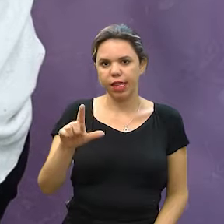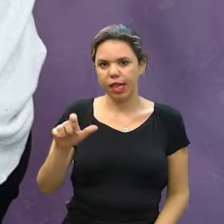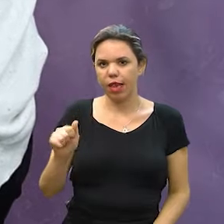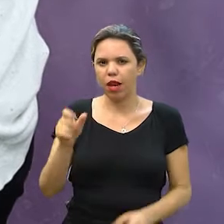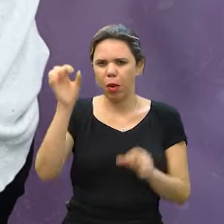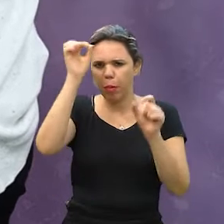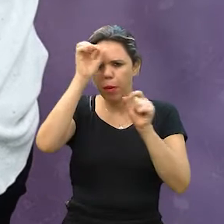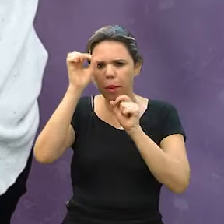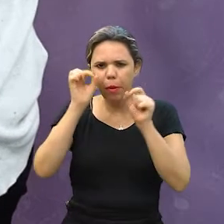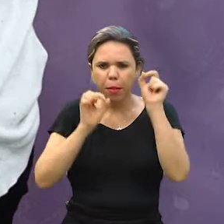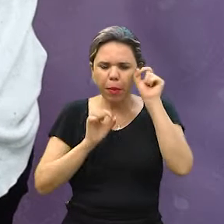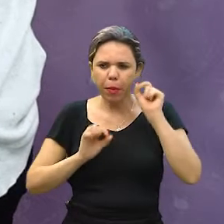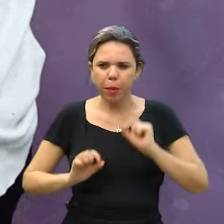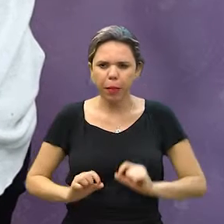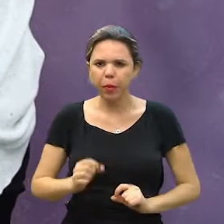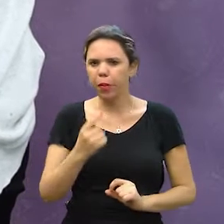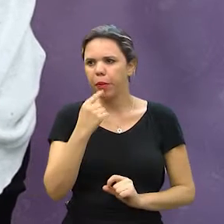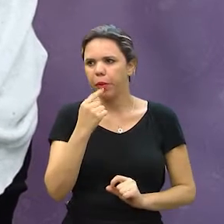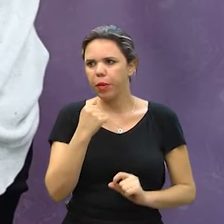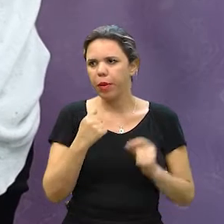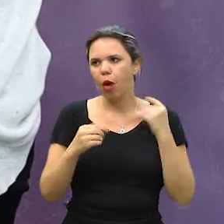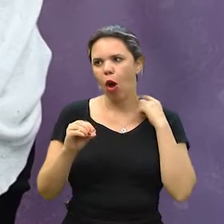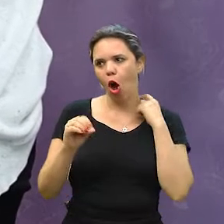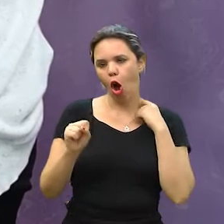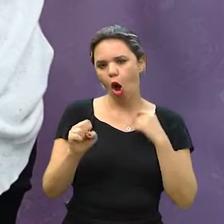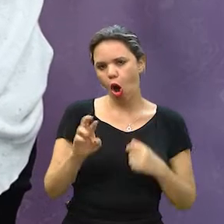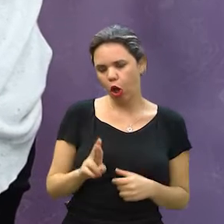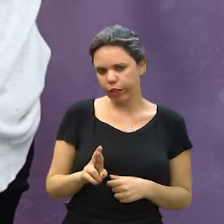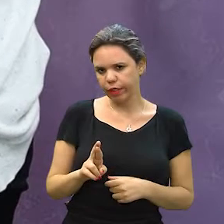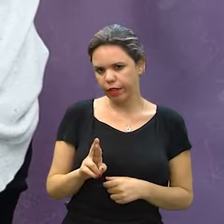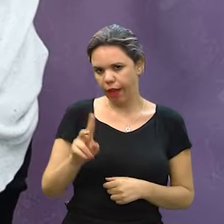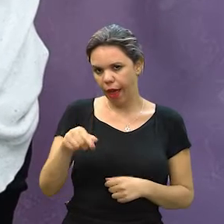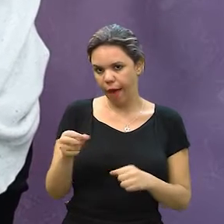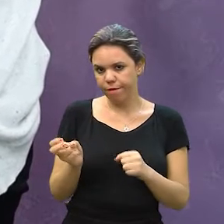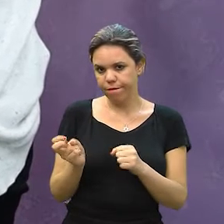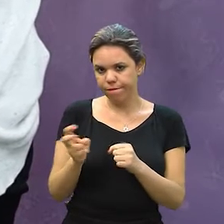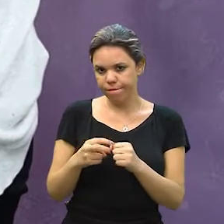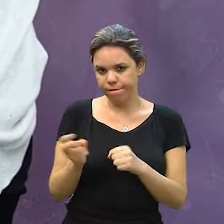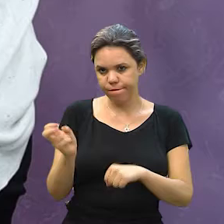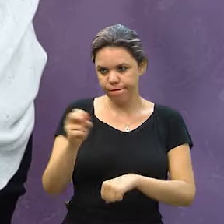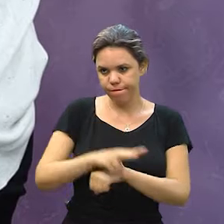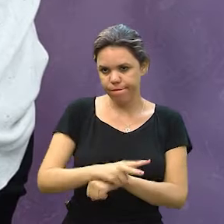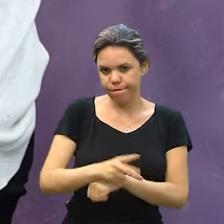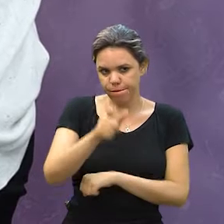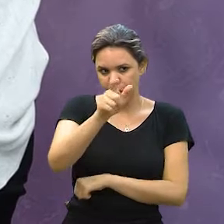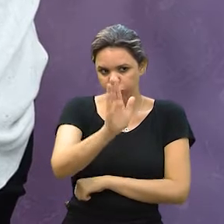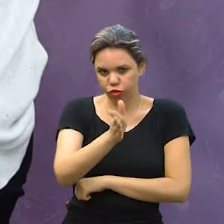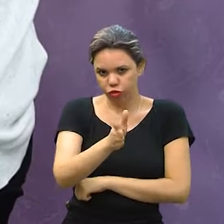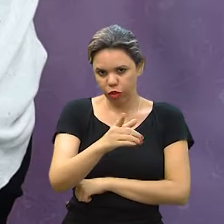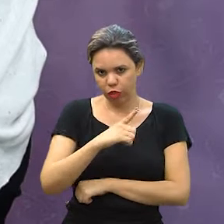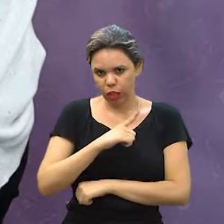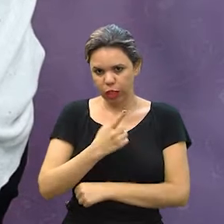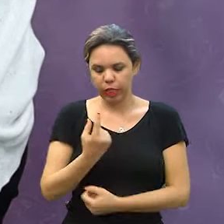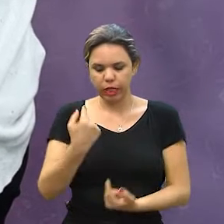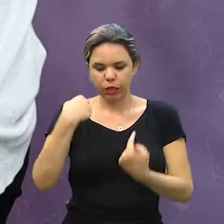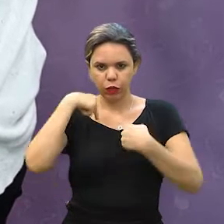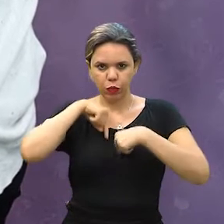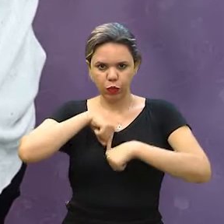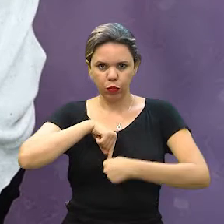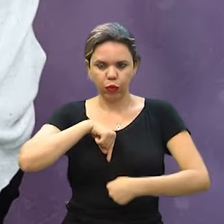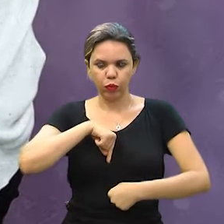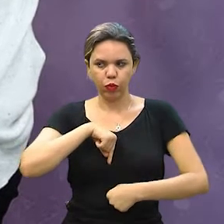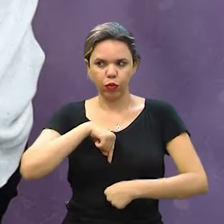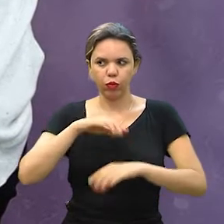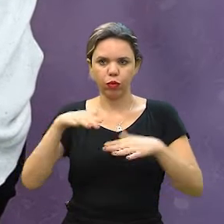Então, a gente chama de vírus varicela zoster. Esse vírus, geralmente, o indivíduo já tem ele no seu